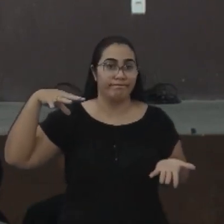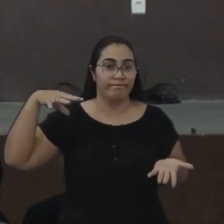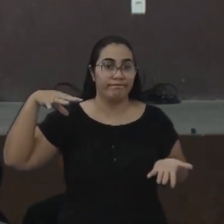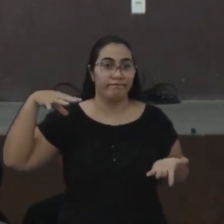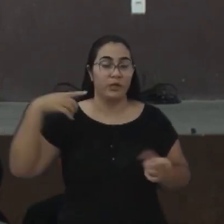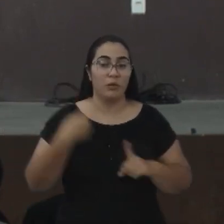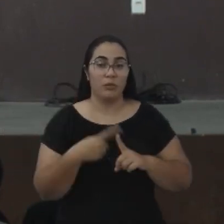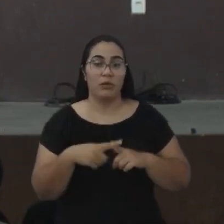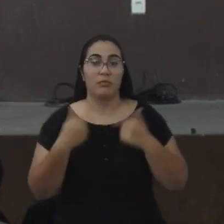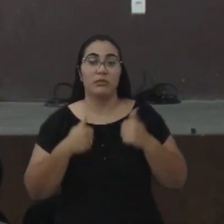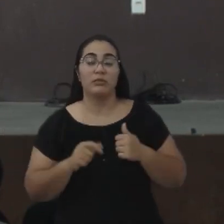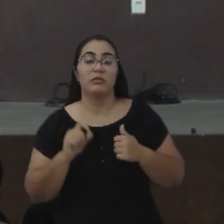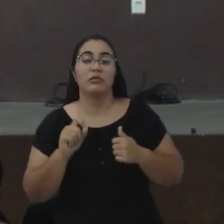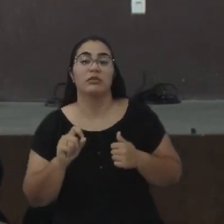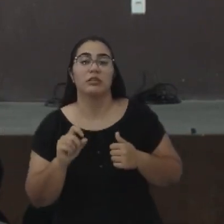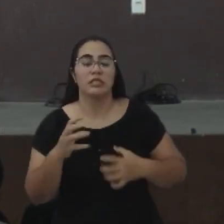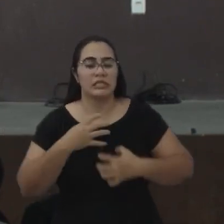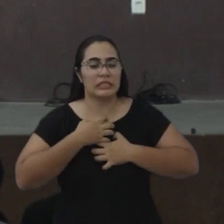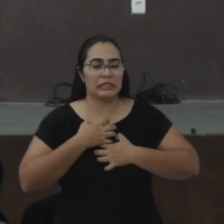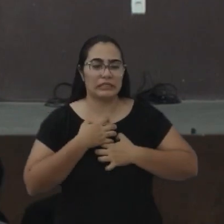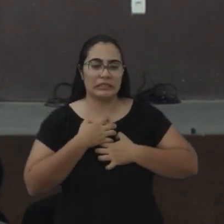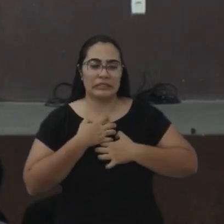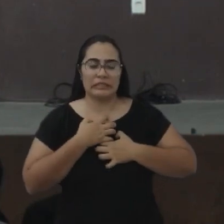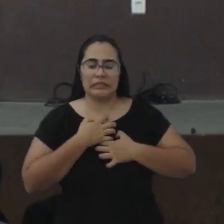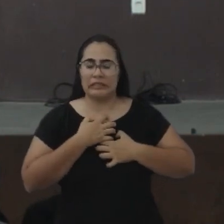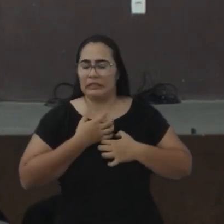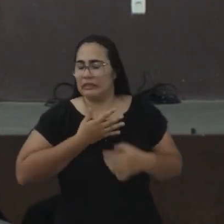Porque deveríamos sentir repulsa.